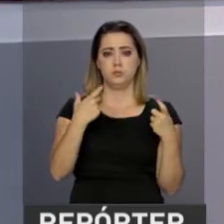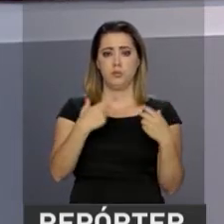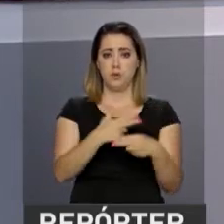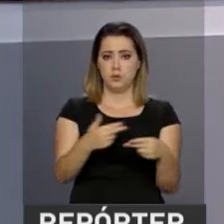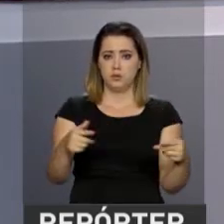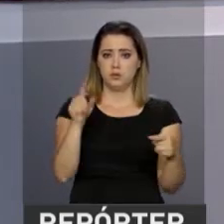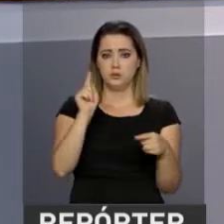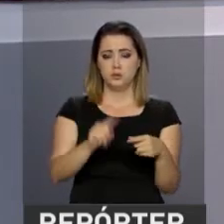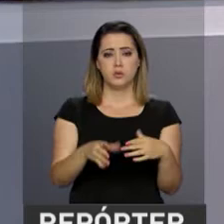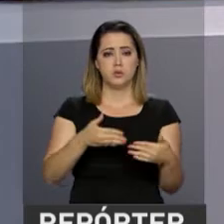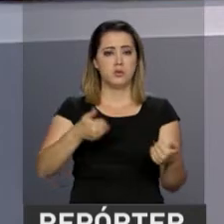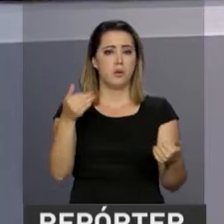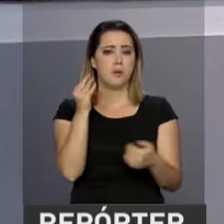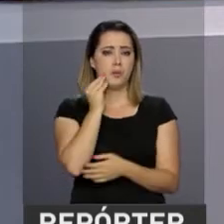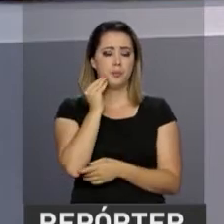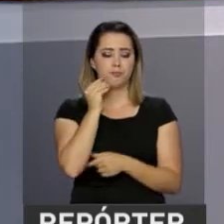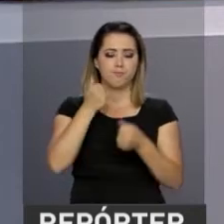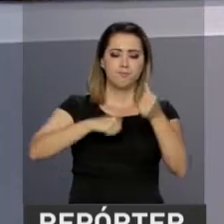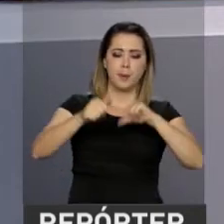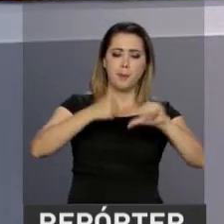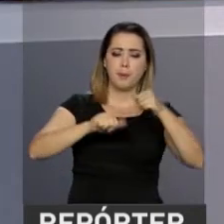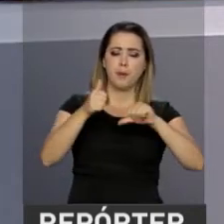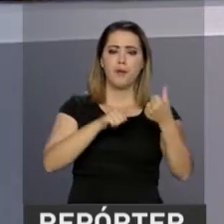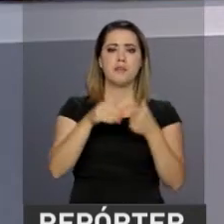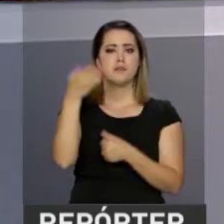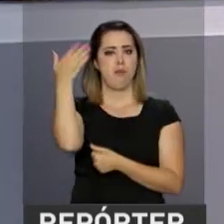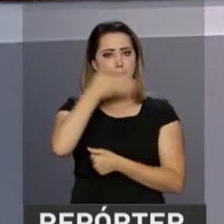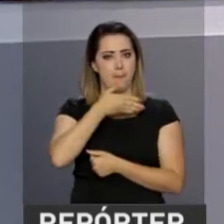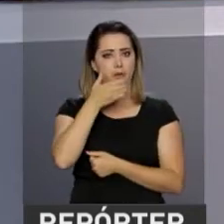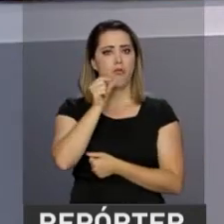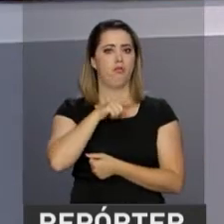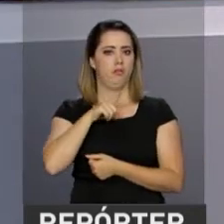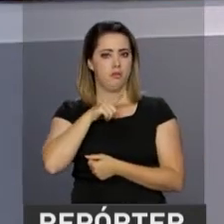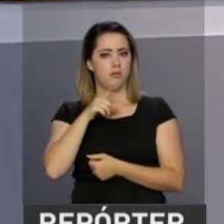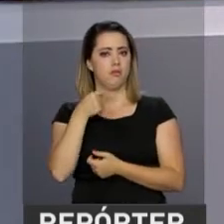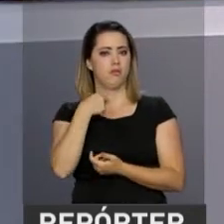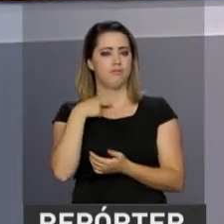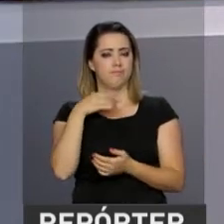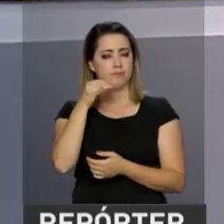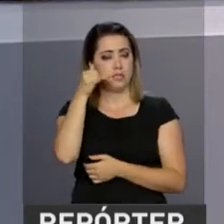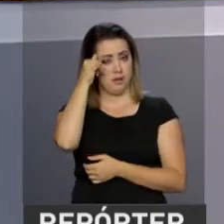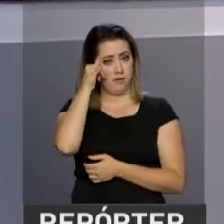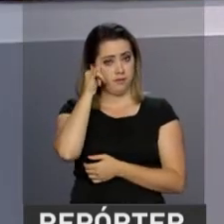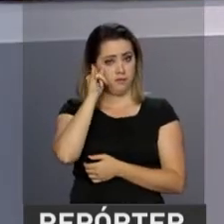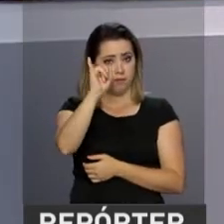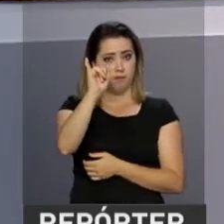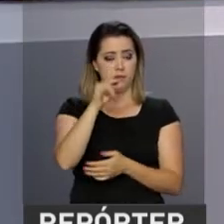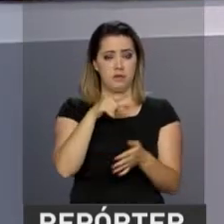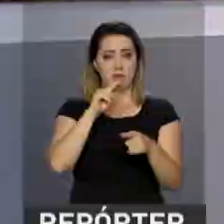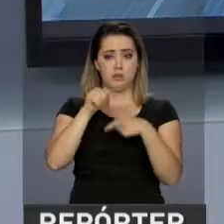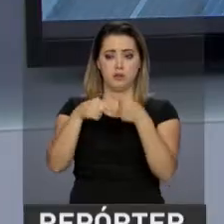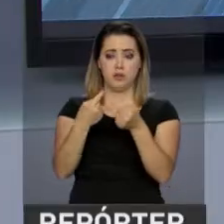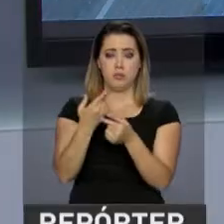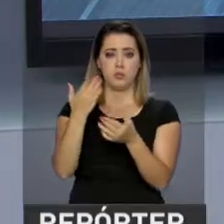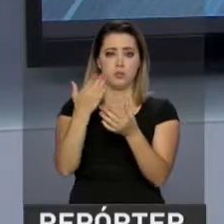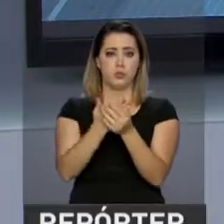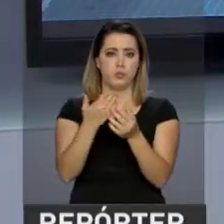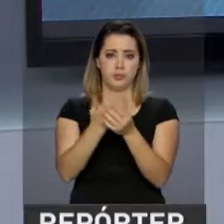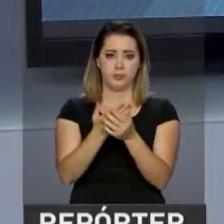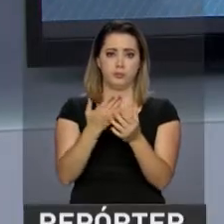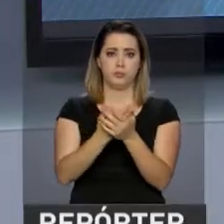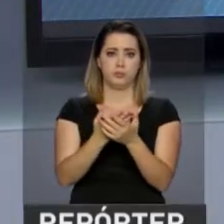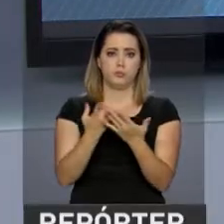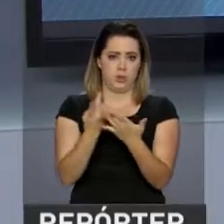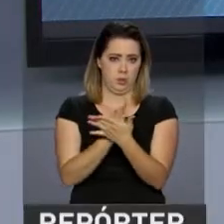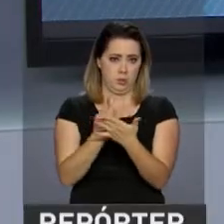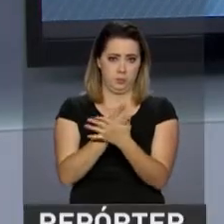agiliza a validação de provas e evita que as investigações venham a ser questionados na justiça a produção do